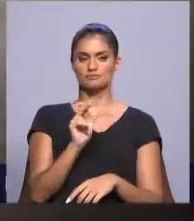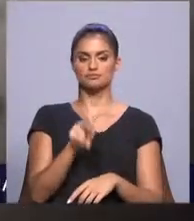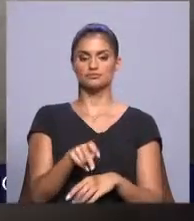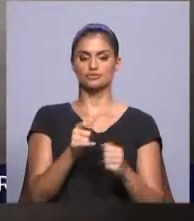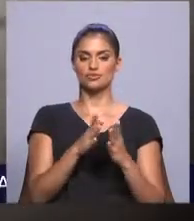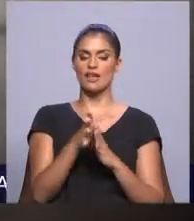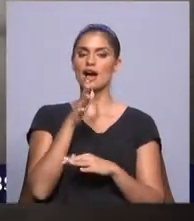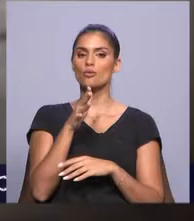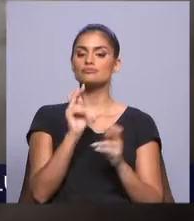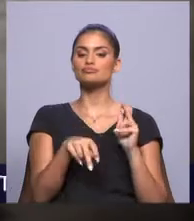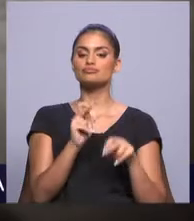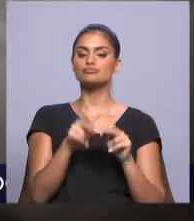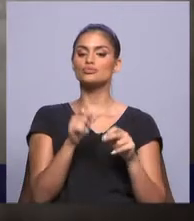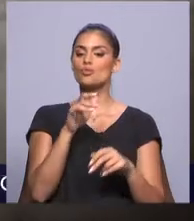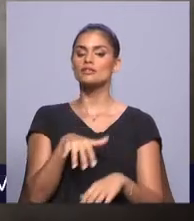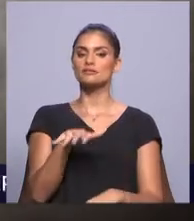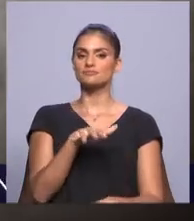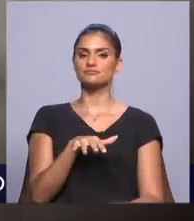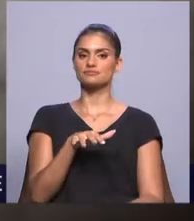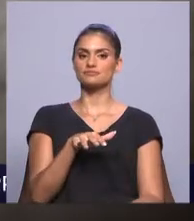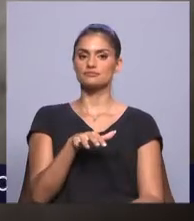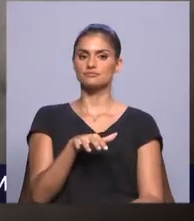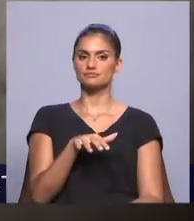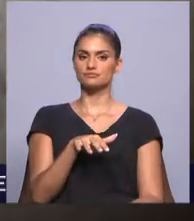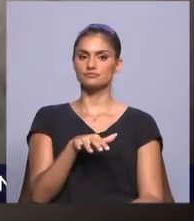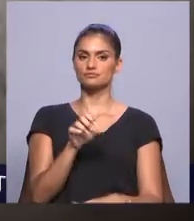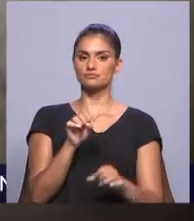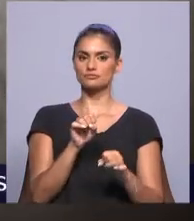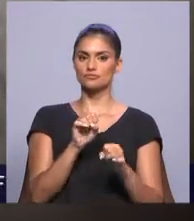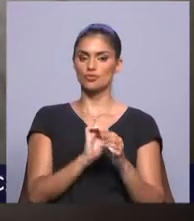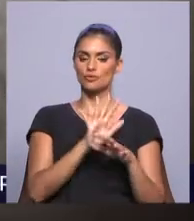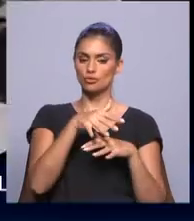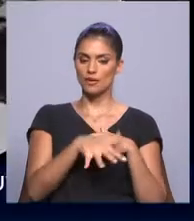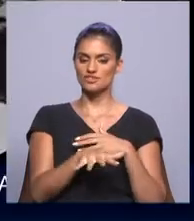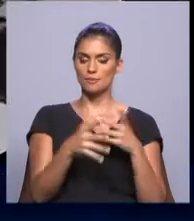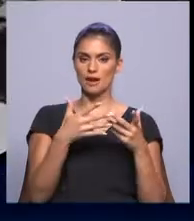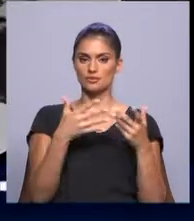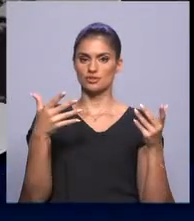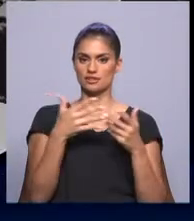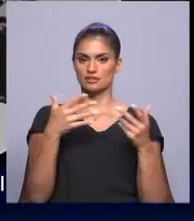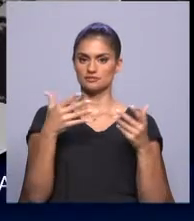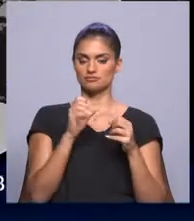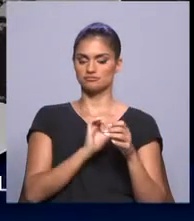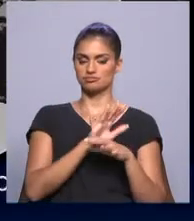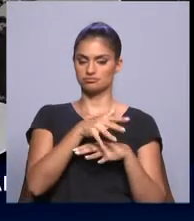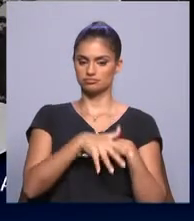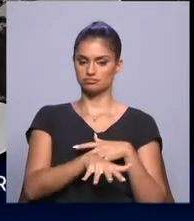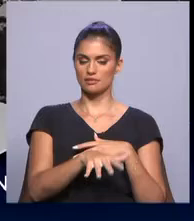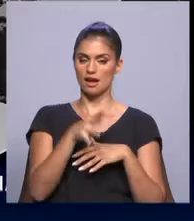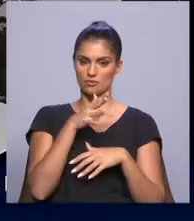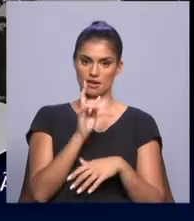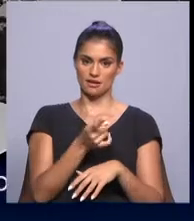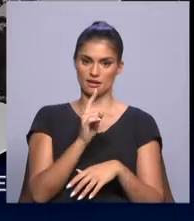esta água, eventual água? Curiosamente, de vulcões. Sabes que a grande parte da saliva vulcânica, digamos assim, é água,